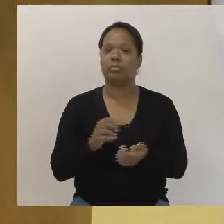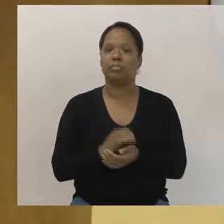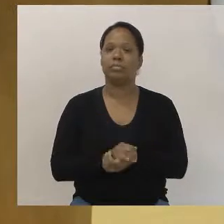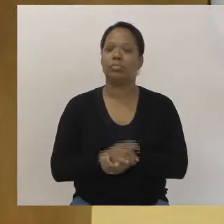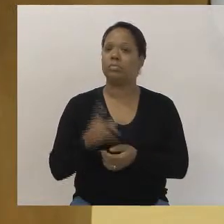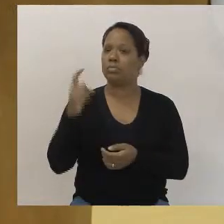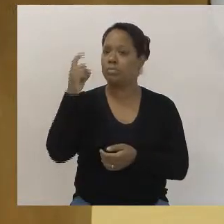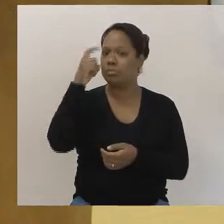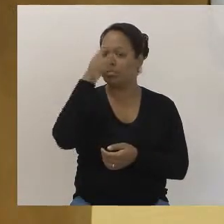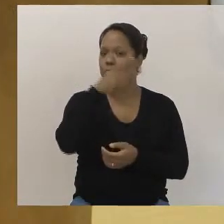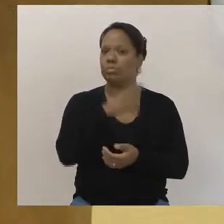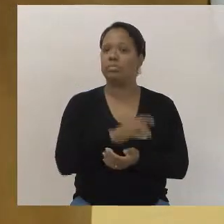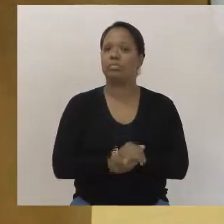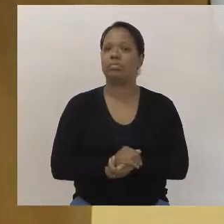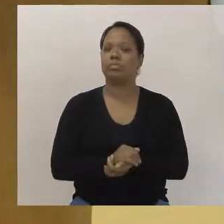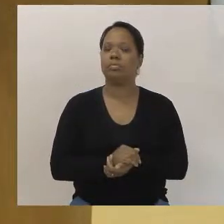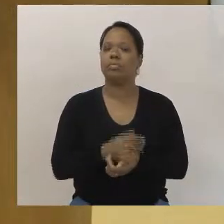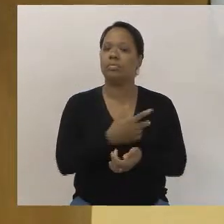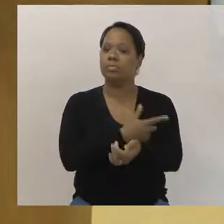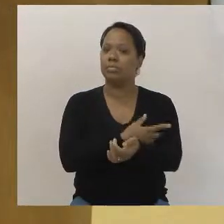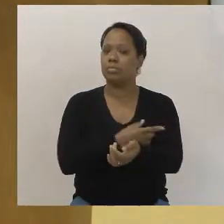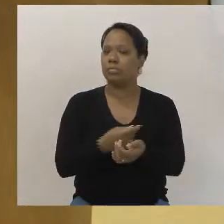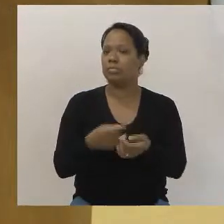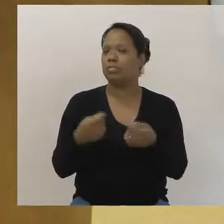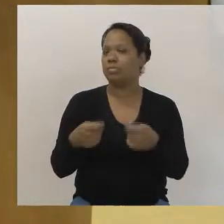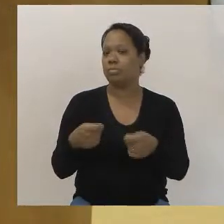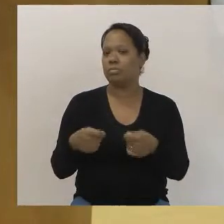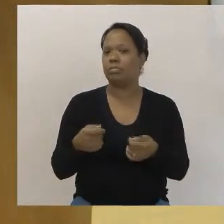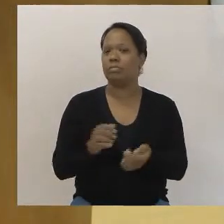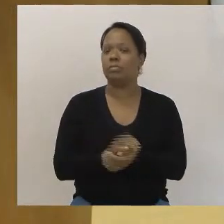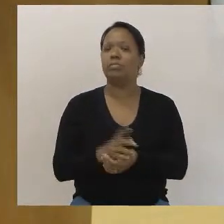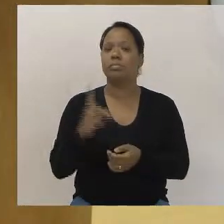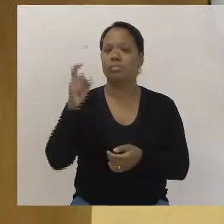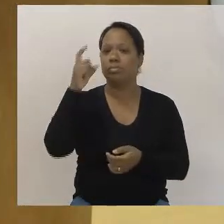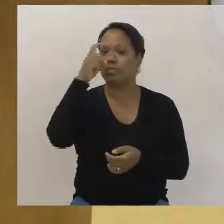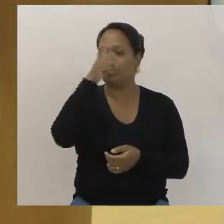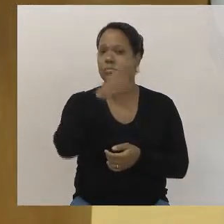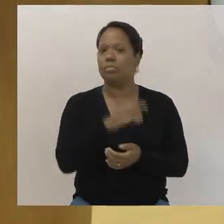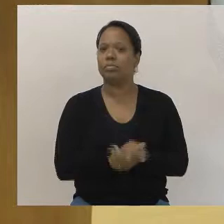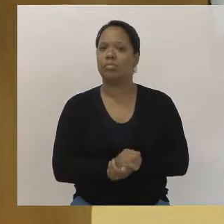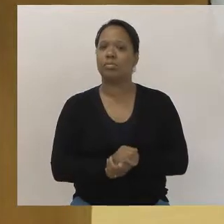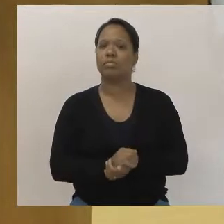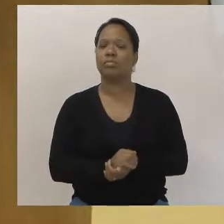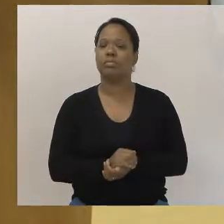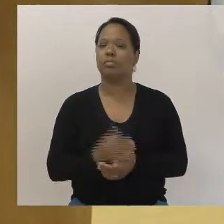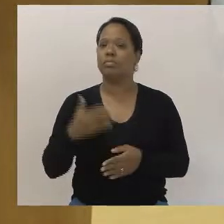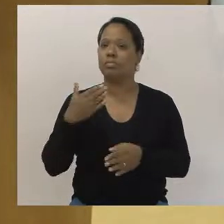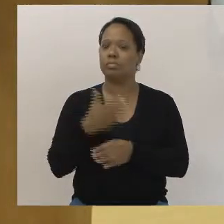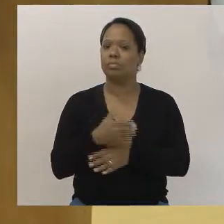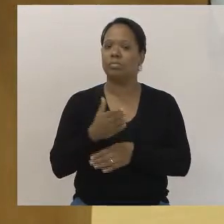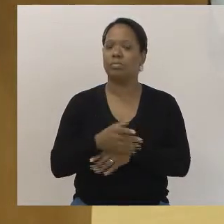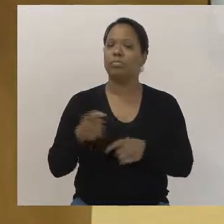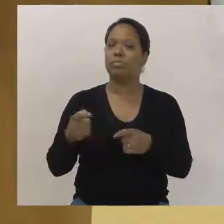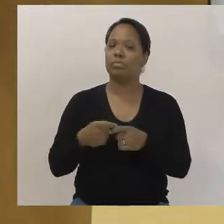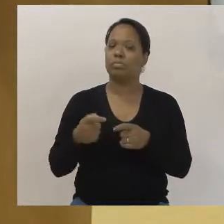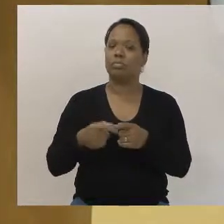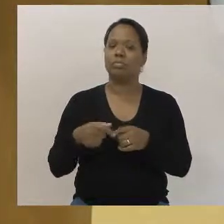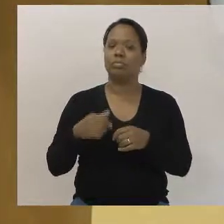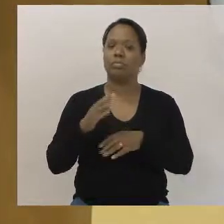é o exame tem que ser feito o difícil é teu atendimento médico de